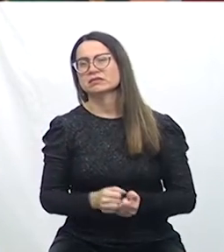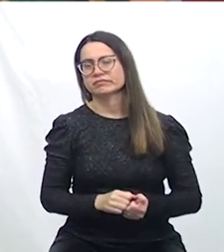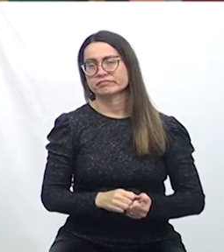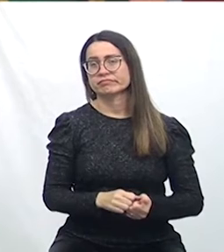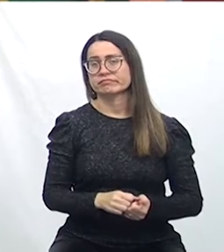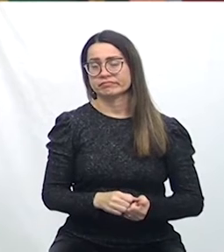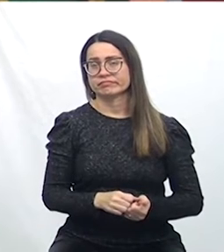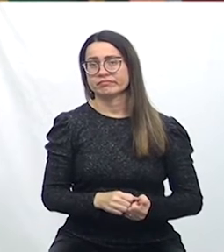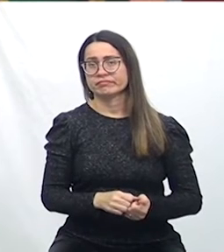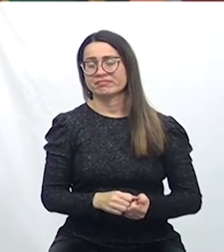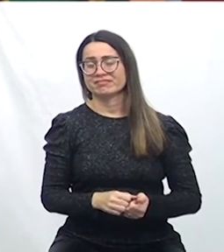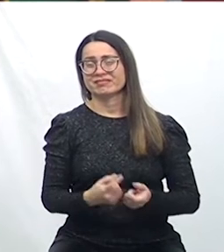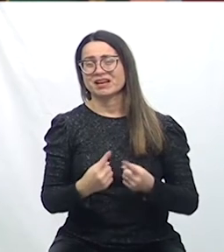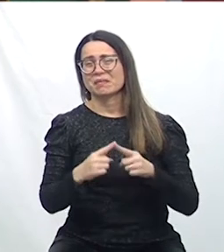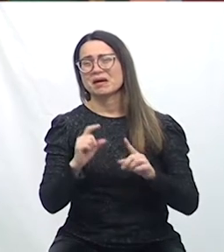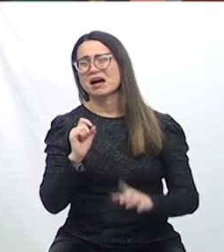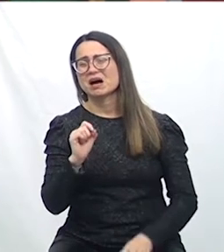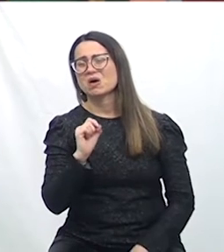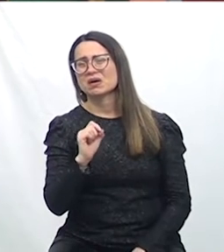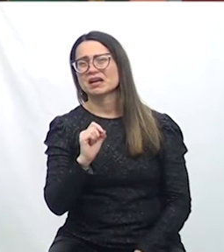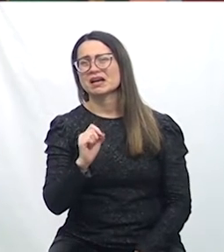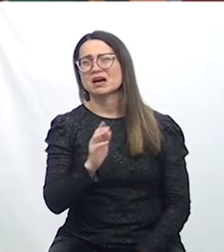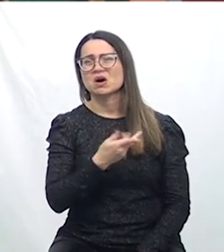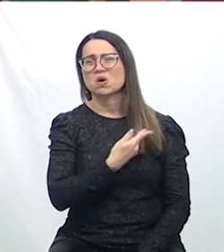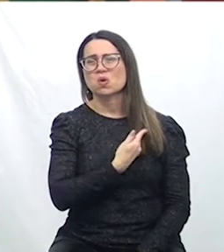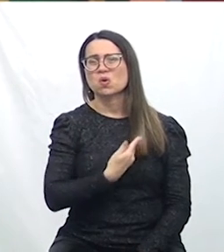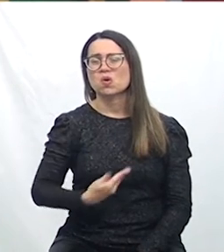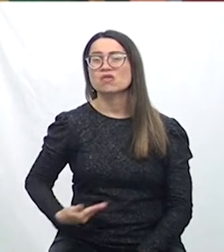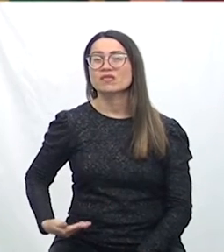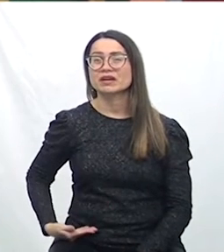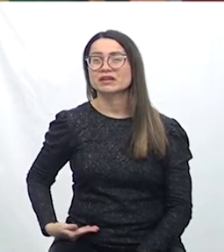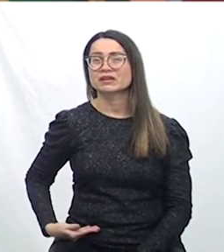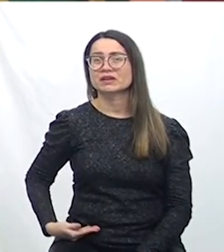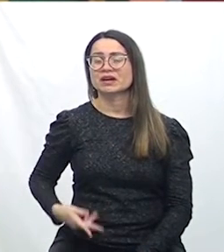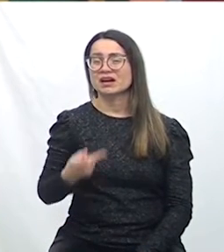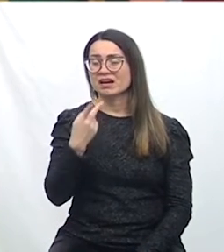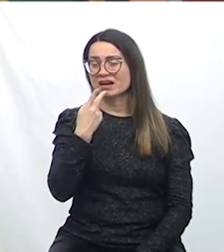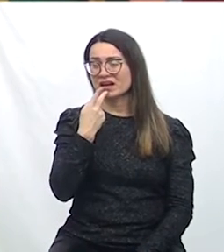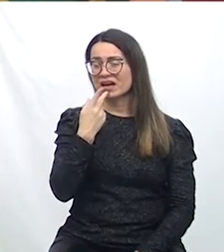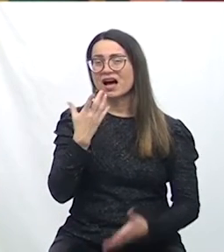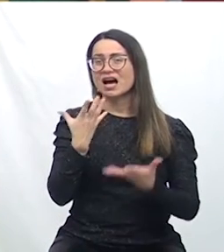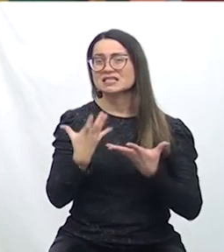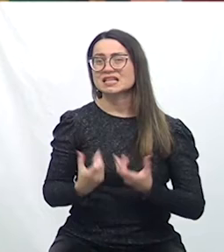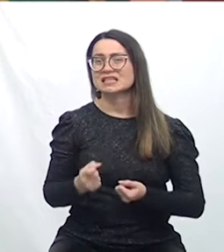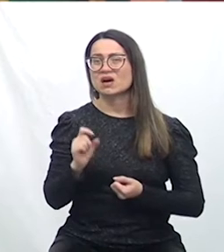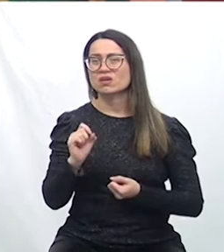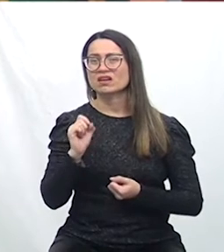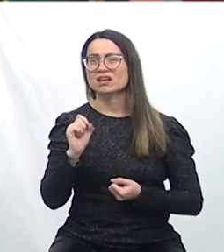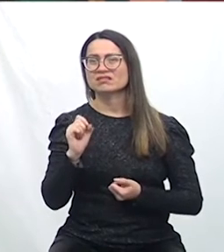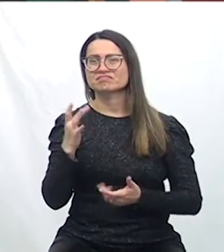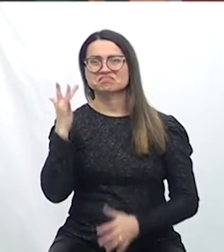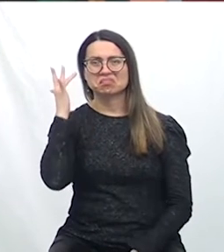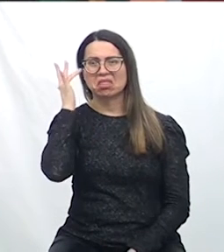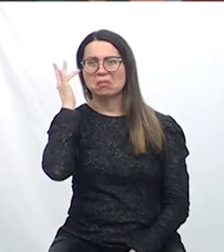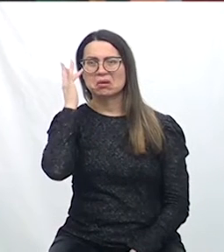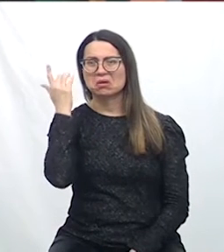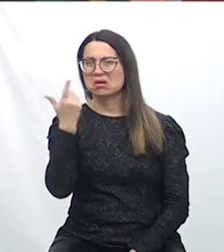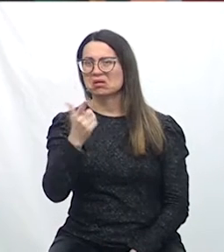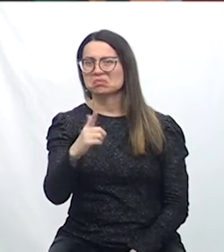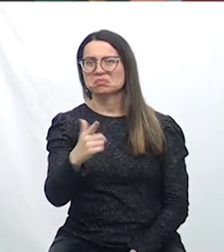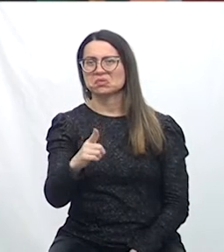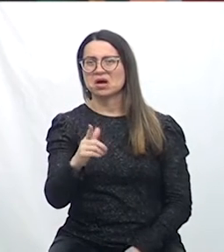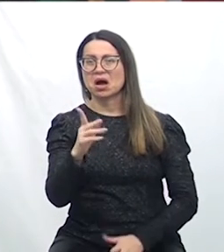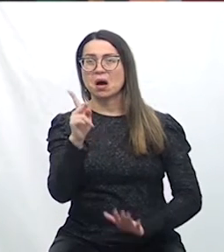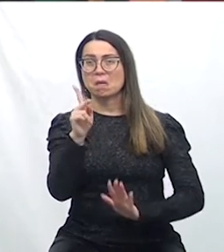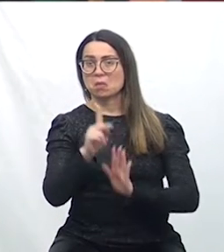o PIX nada mais é do que o governo assumir o seu amadorismo. O governo assumir que não tinha projeto.